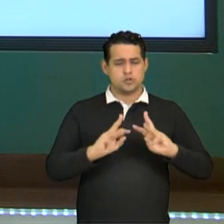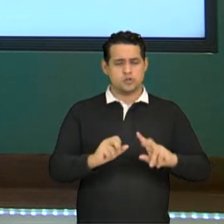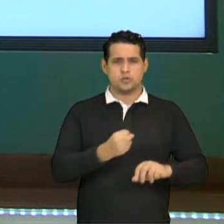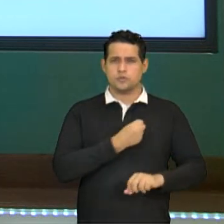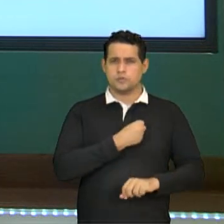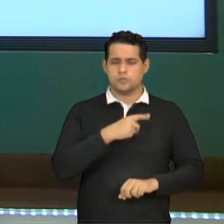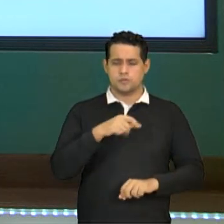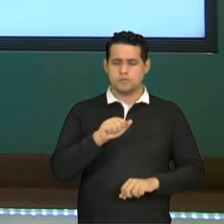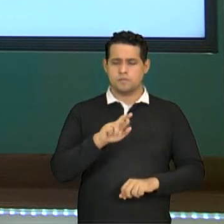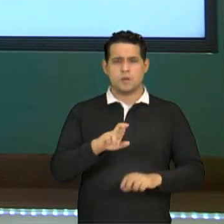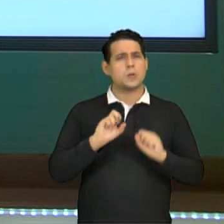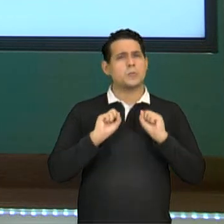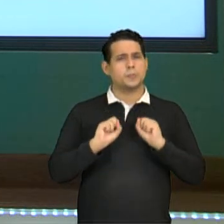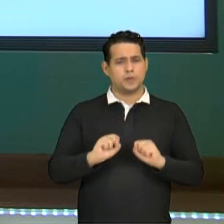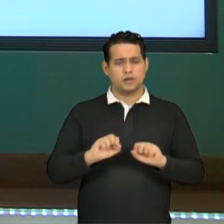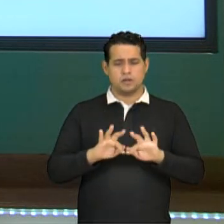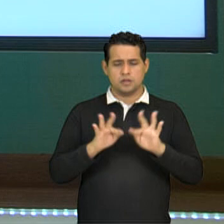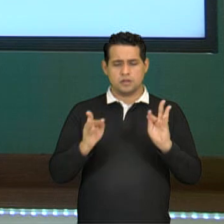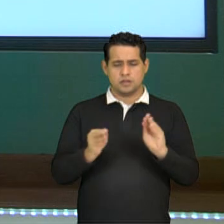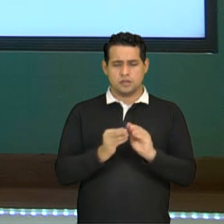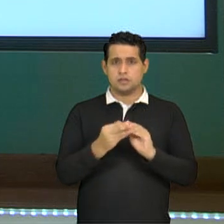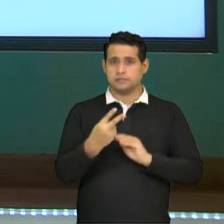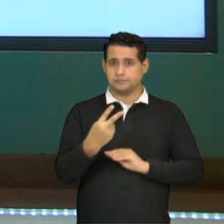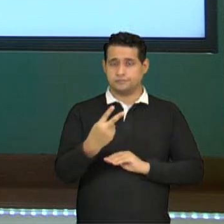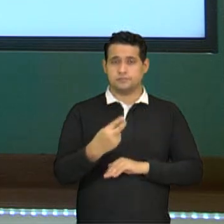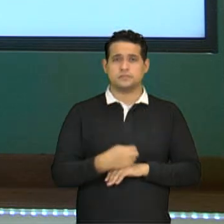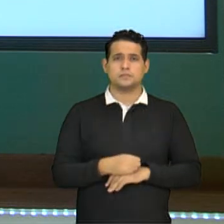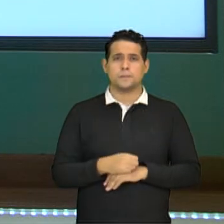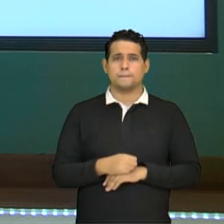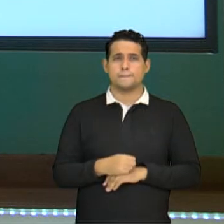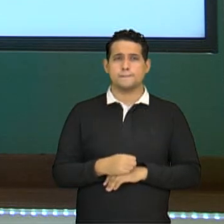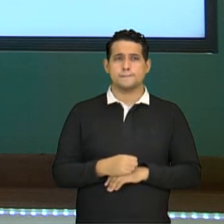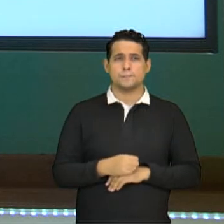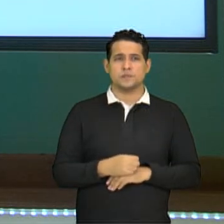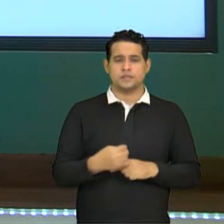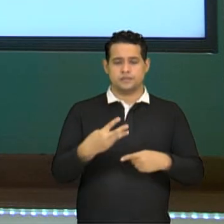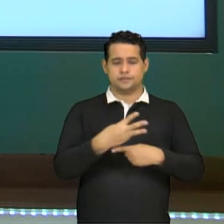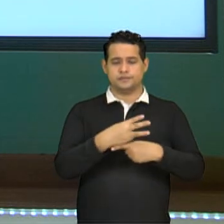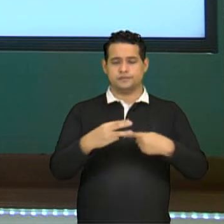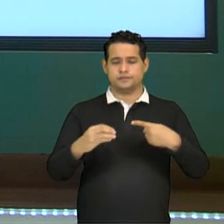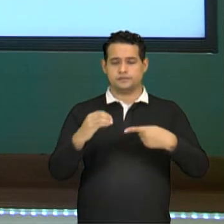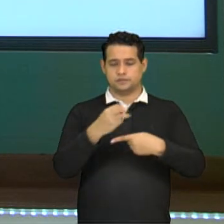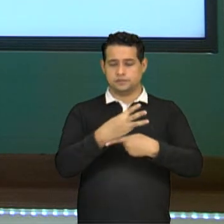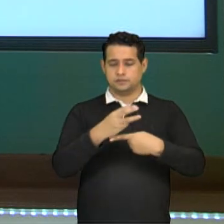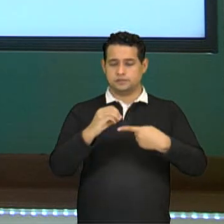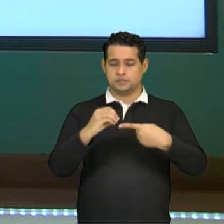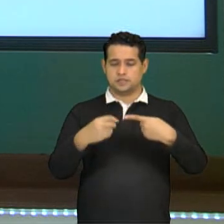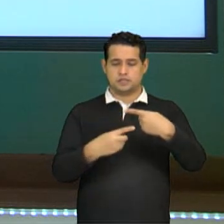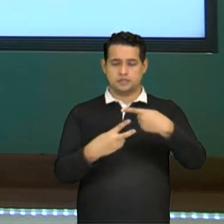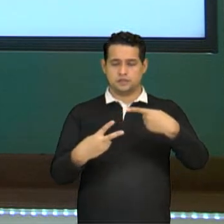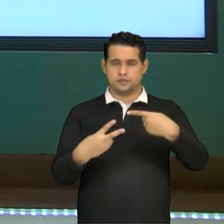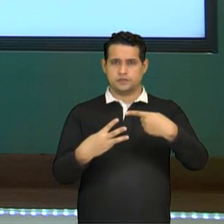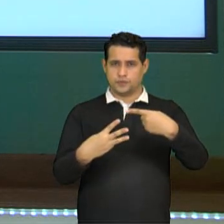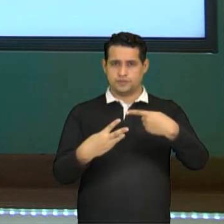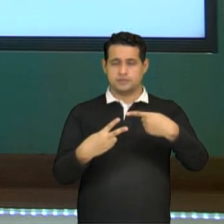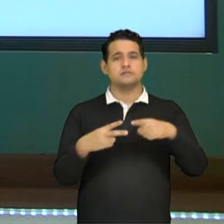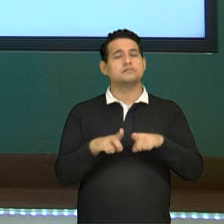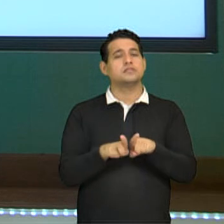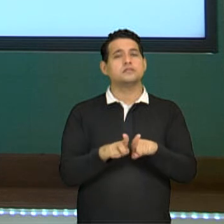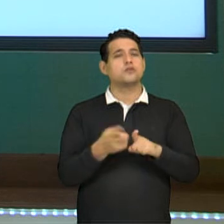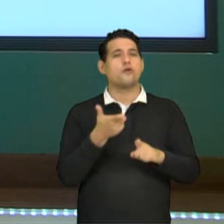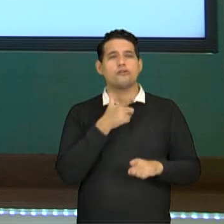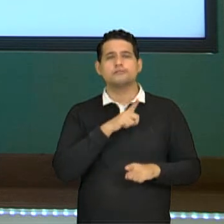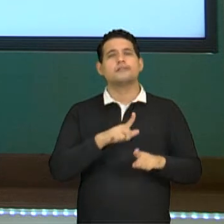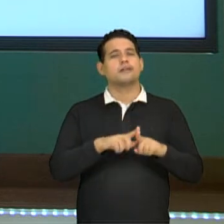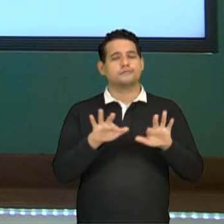par você pode simplificar por 2. Então, vai ficar 30/12. E 30/12 você ainda